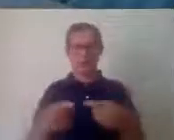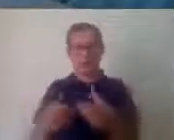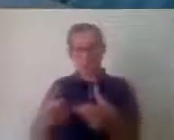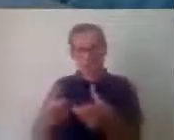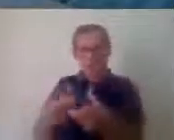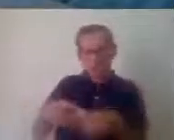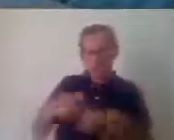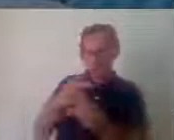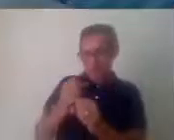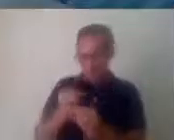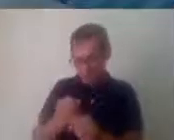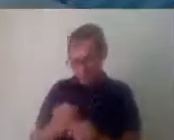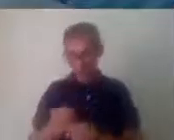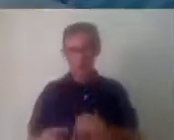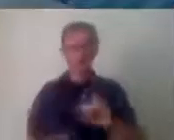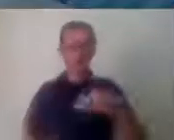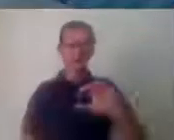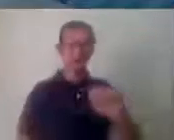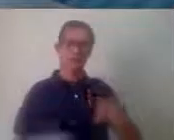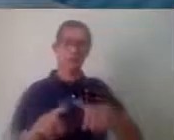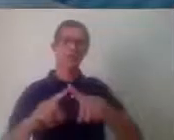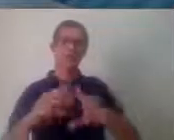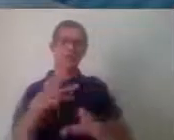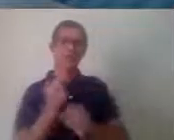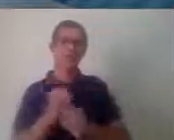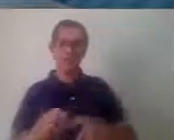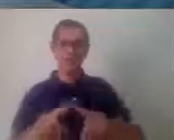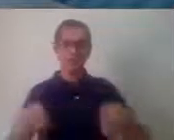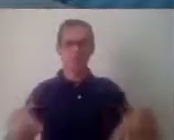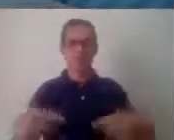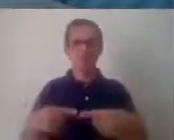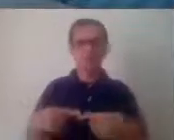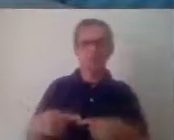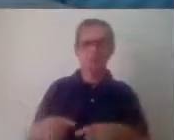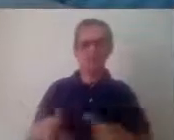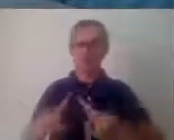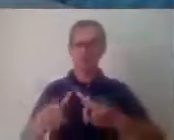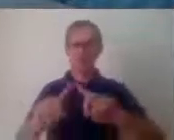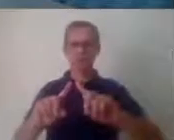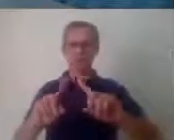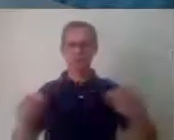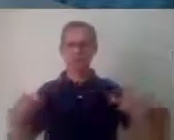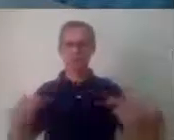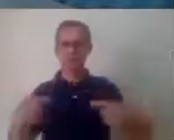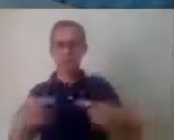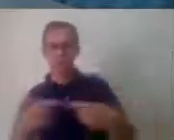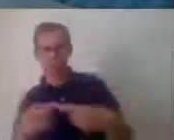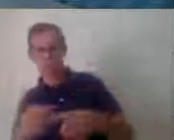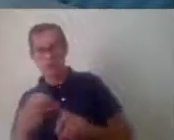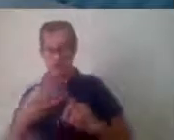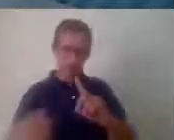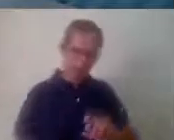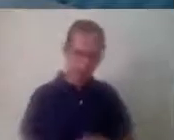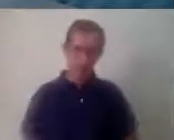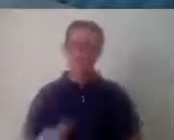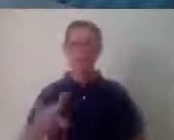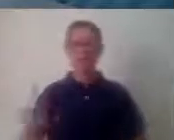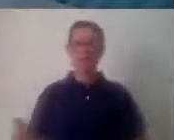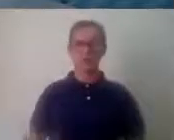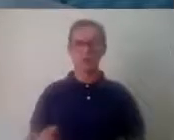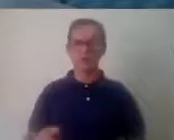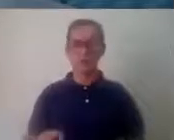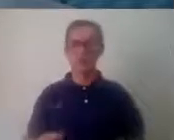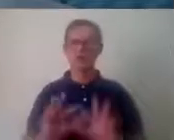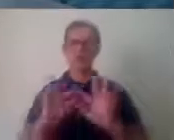A soma de Riemann é justamente a soma da área desses retângulos. Veio assim a definição de integral de função de uma